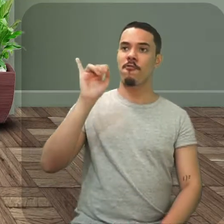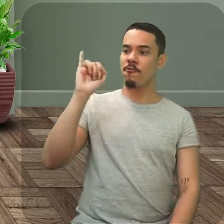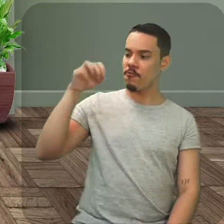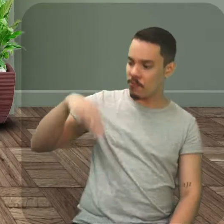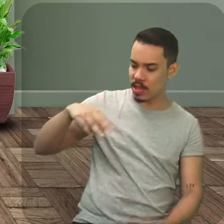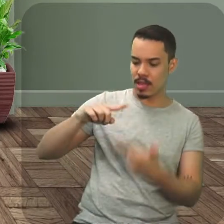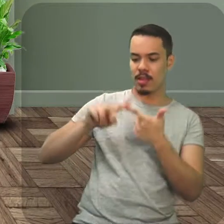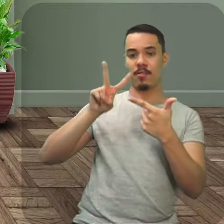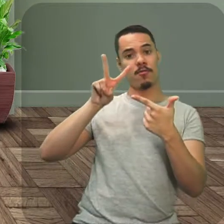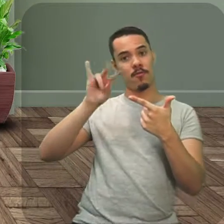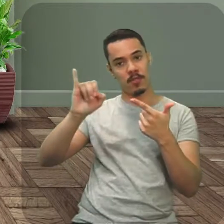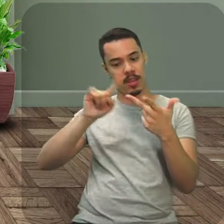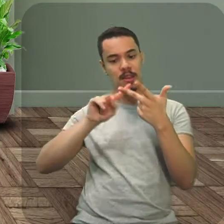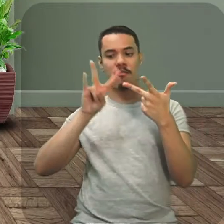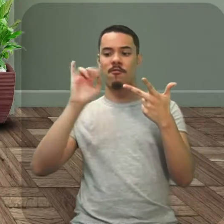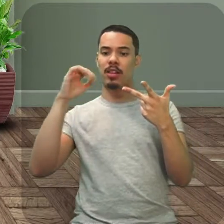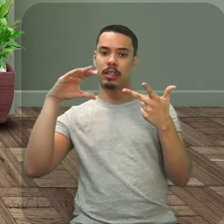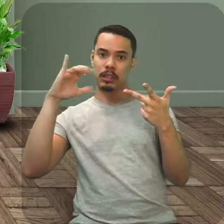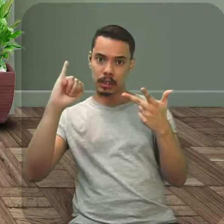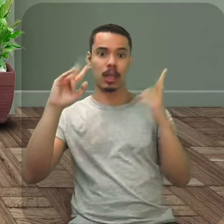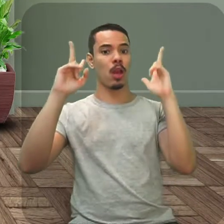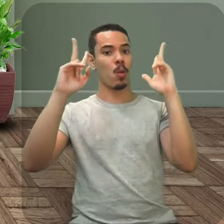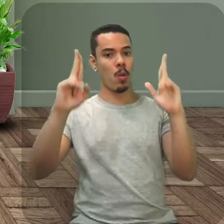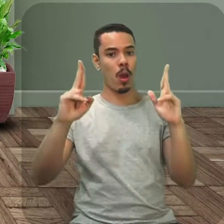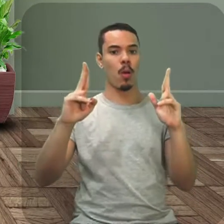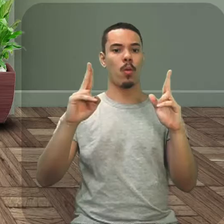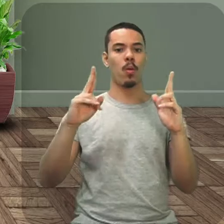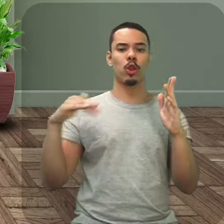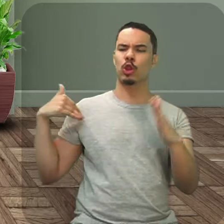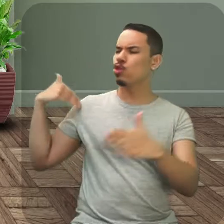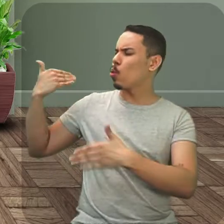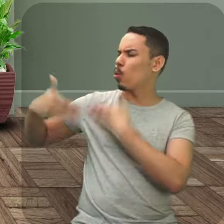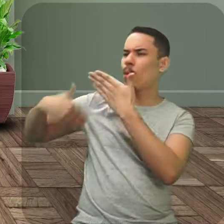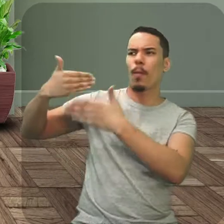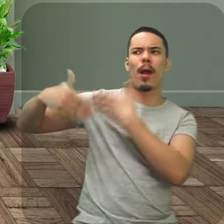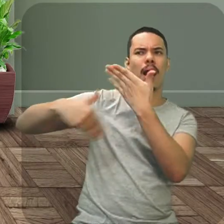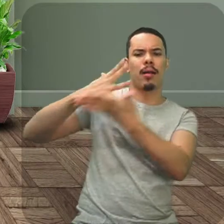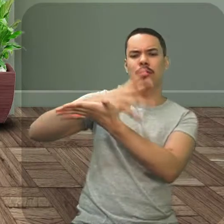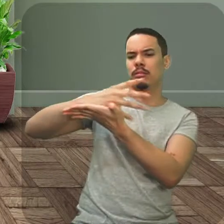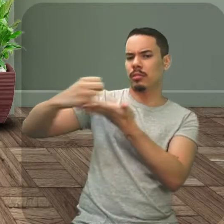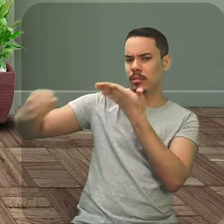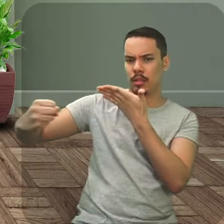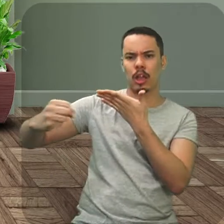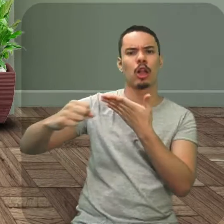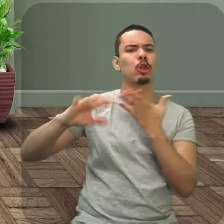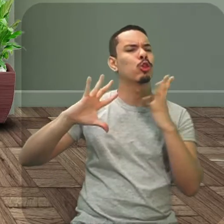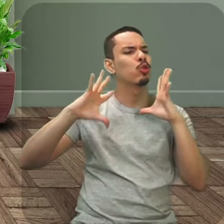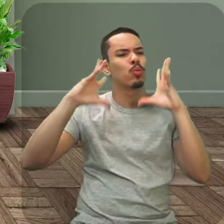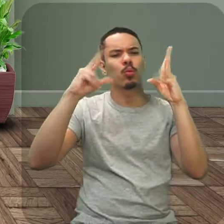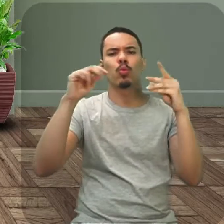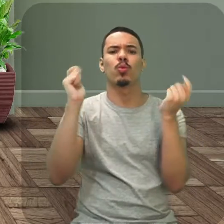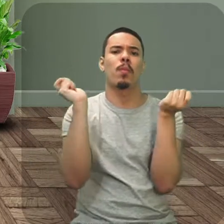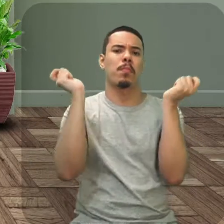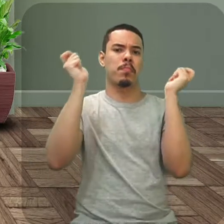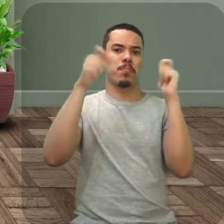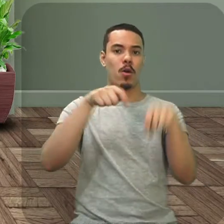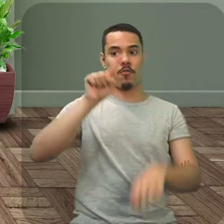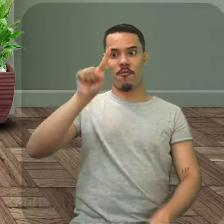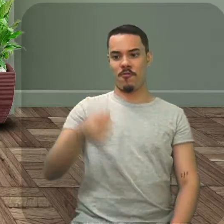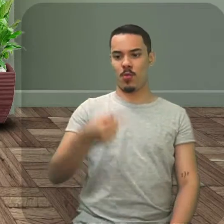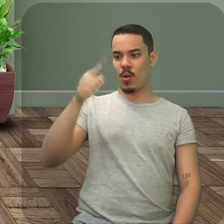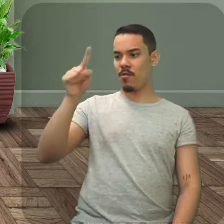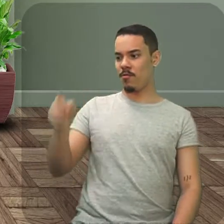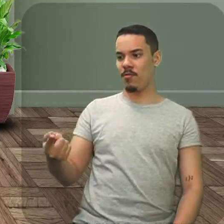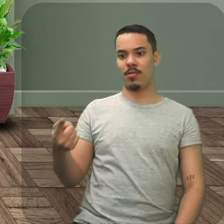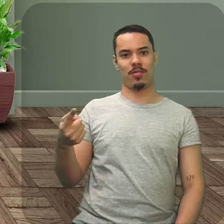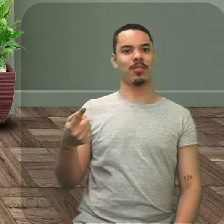vence né e agora tudo passa tudo pode né aí ó não apareceu